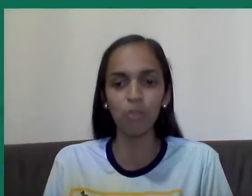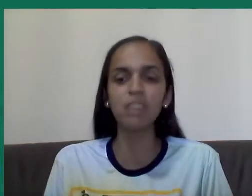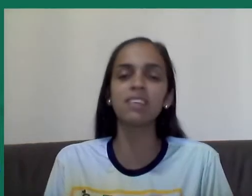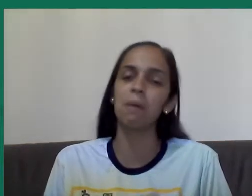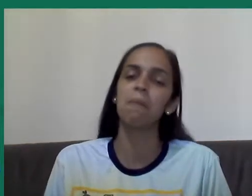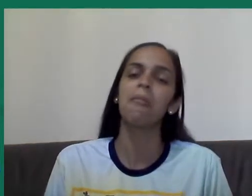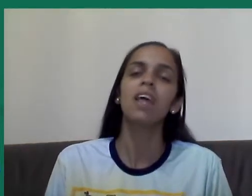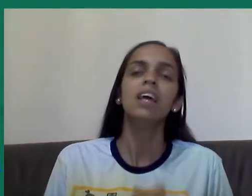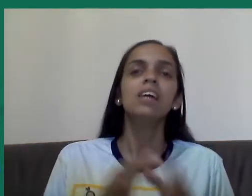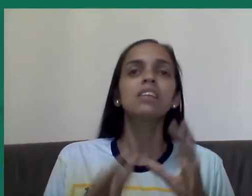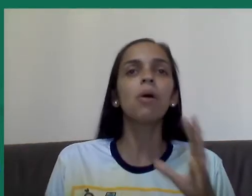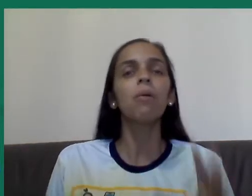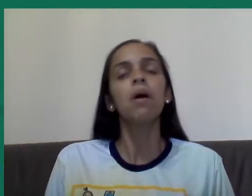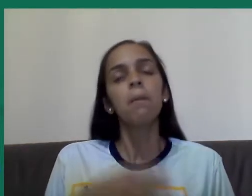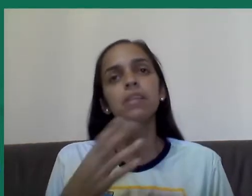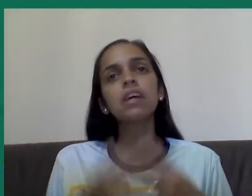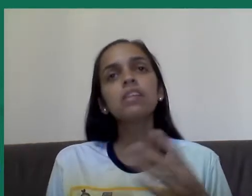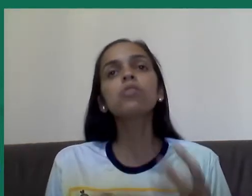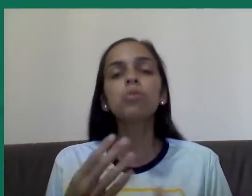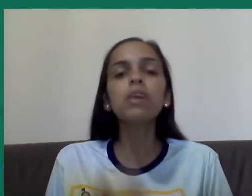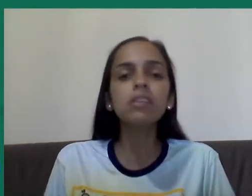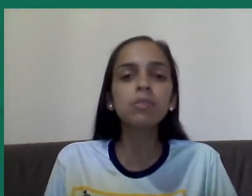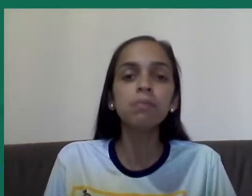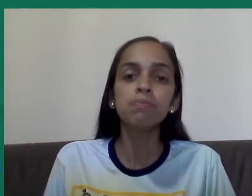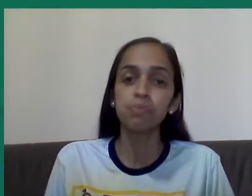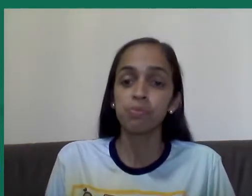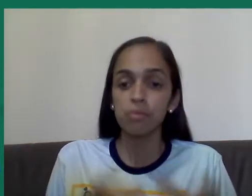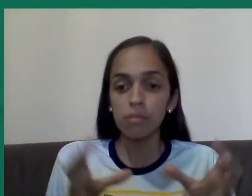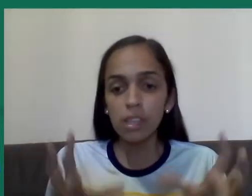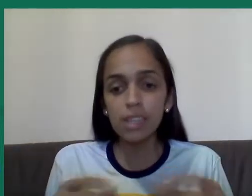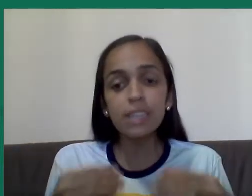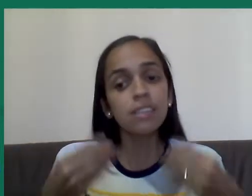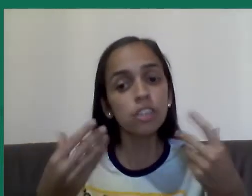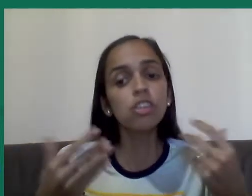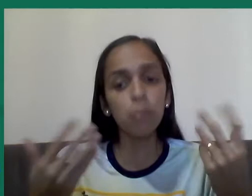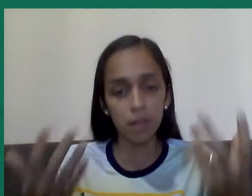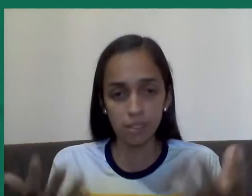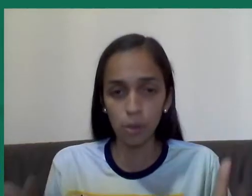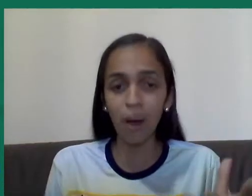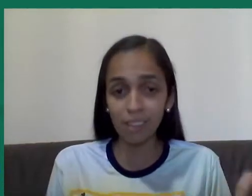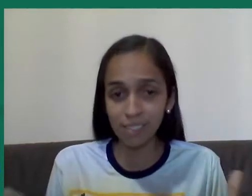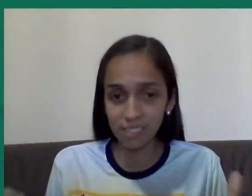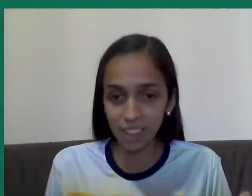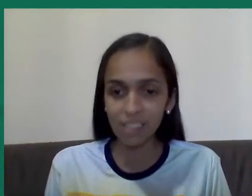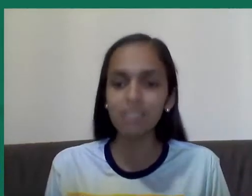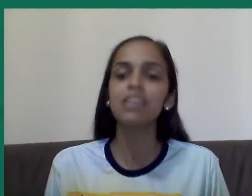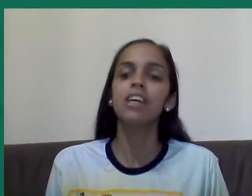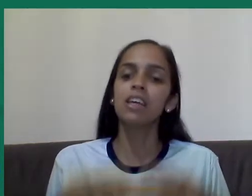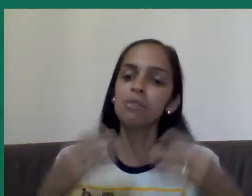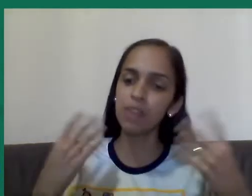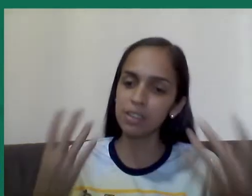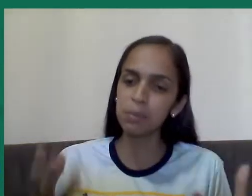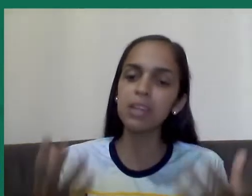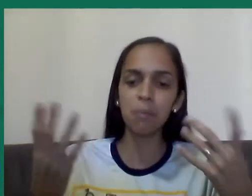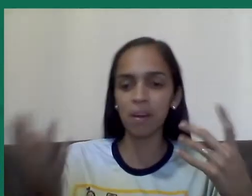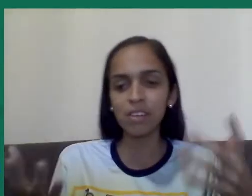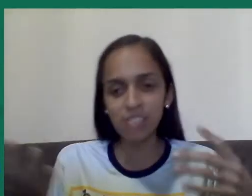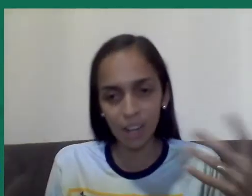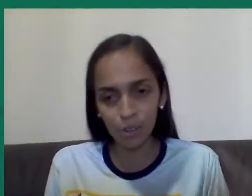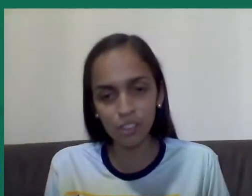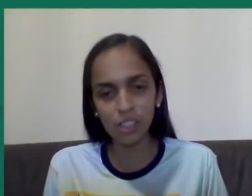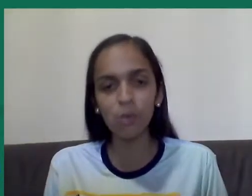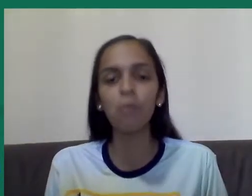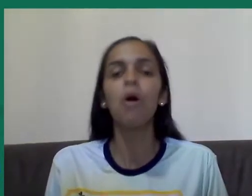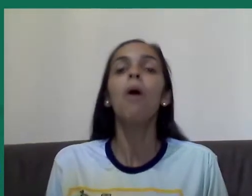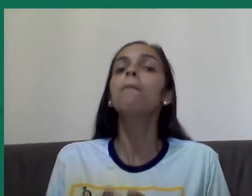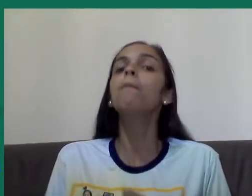tão novo assim. Então, mediante tudo isso, existe no Brasil ainda, infelizmente, em pleno